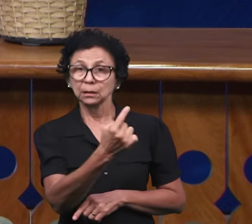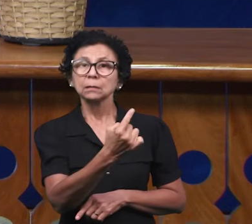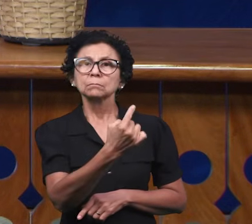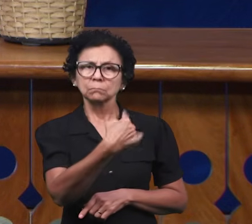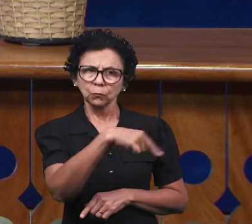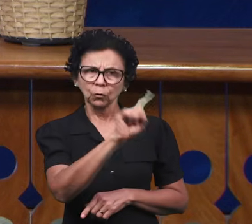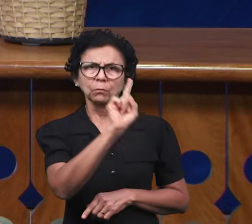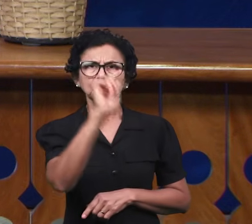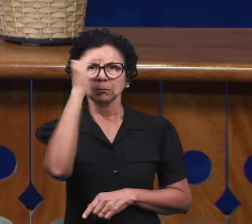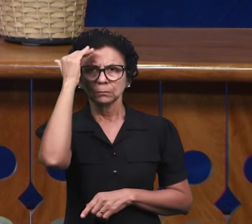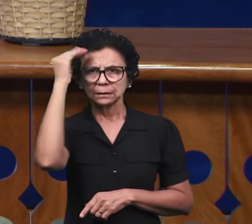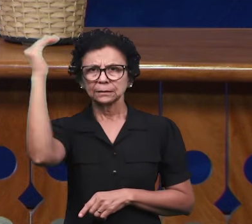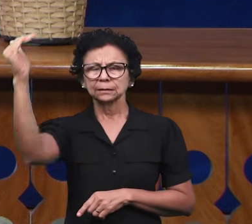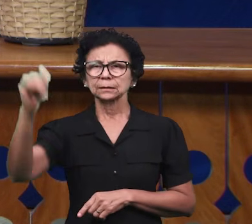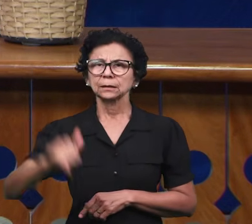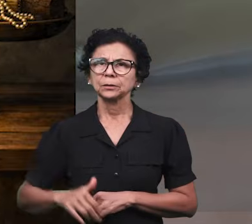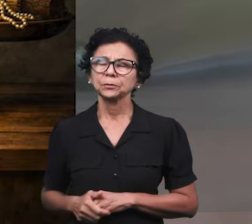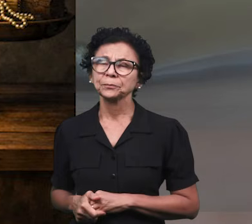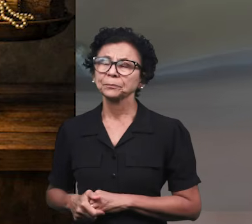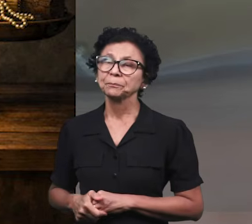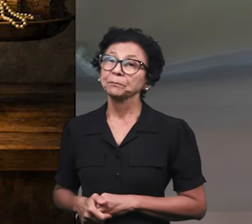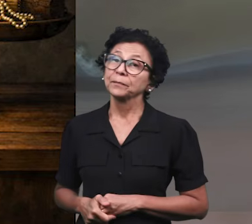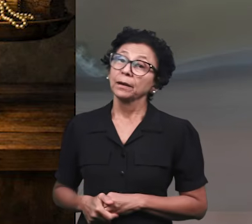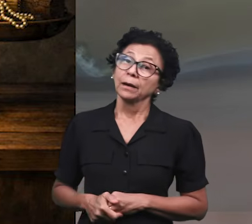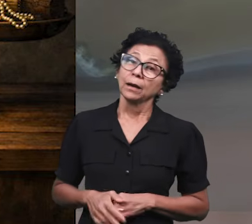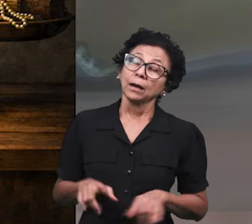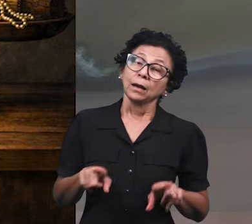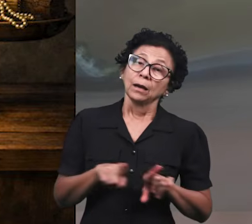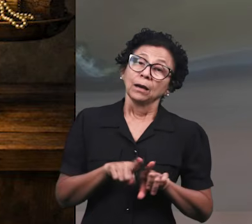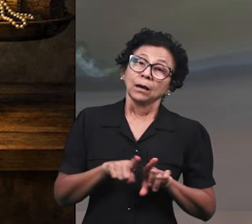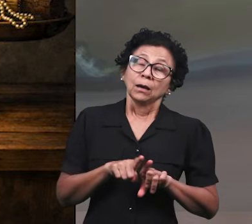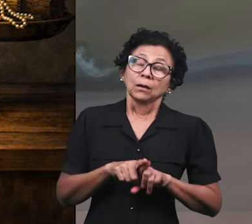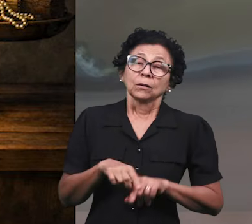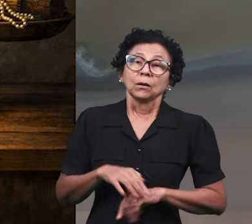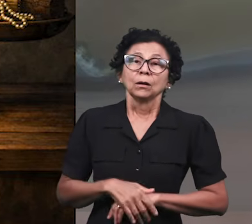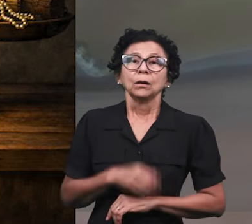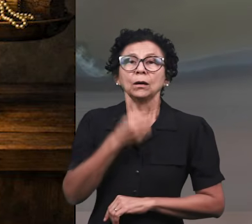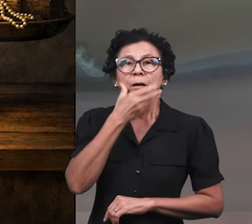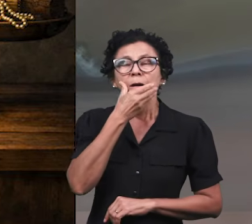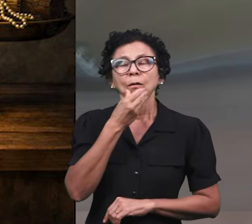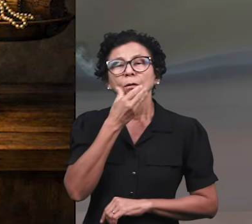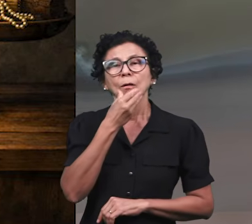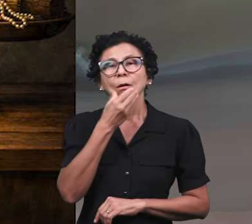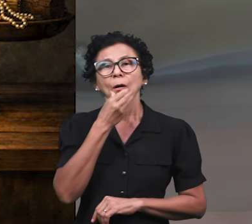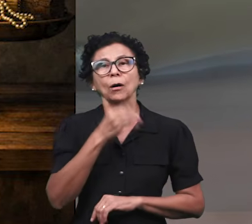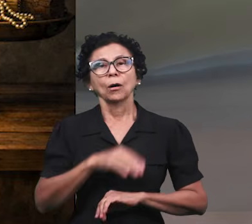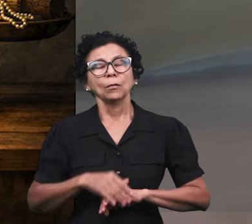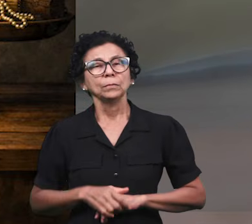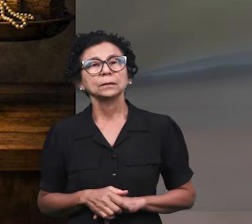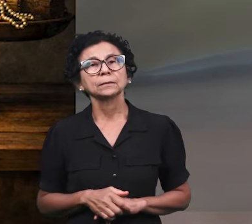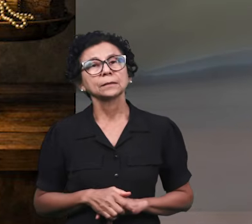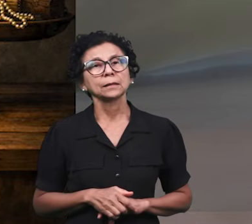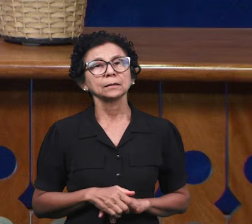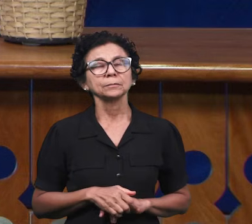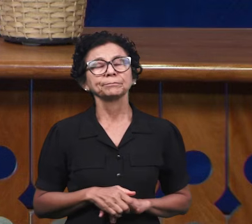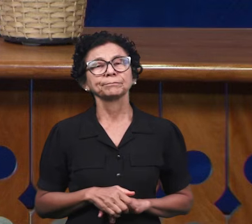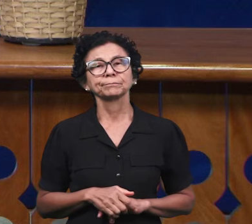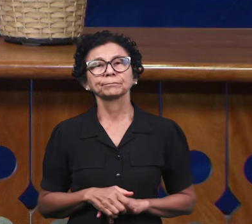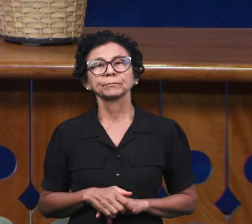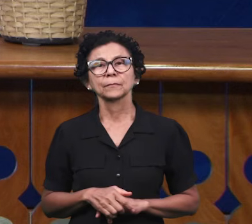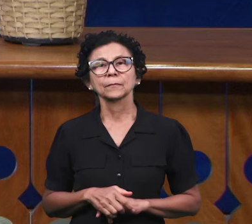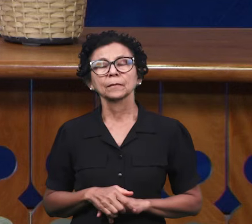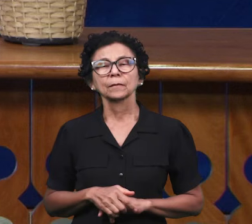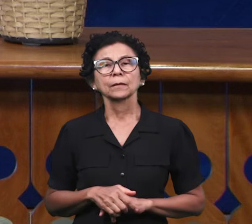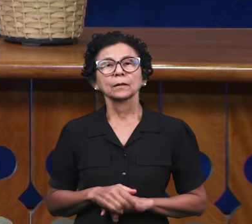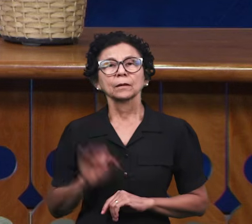temos um exemplo ruim na palavra aqui para lembrar. Judas, por exemplo, amou mais os valores dessa vida do que